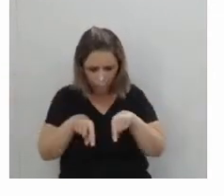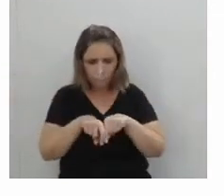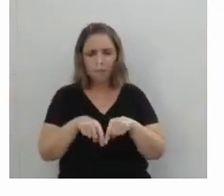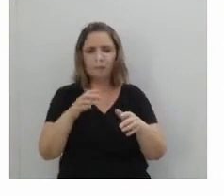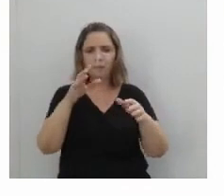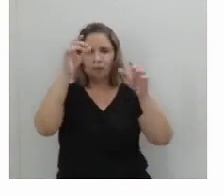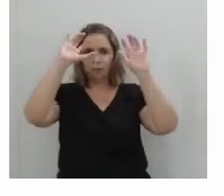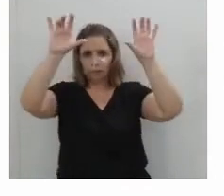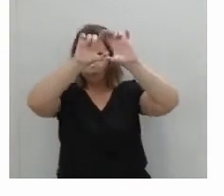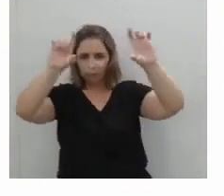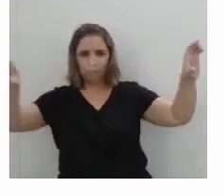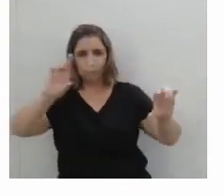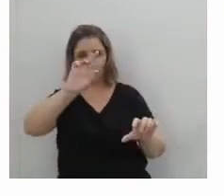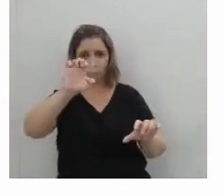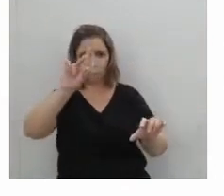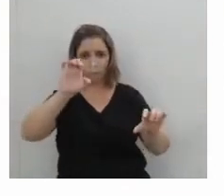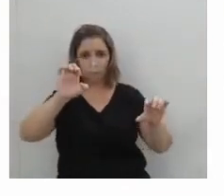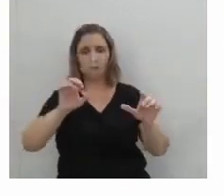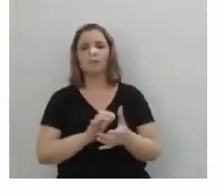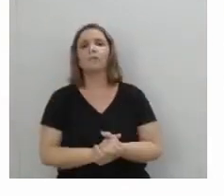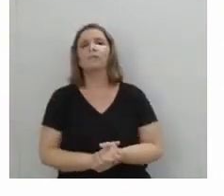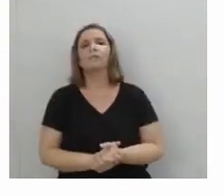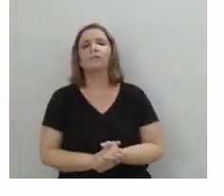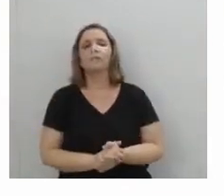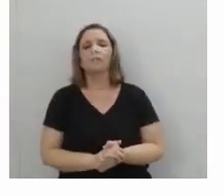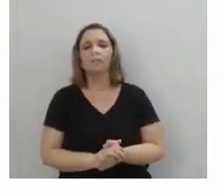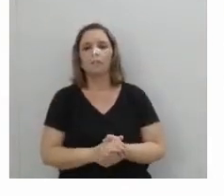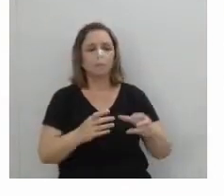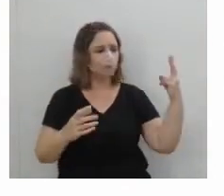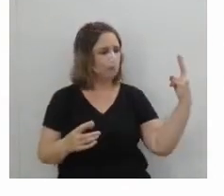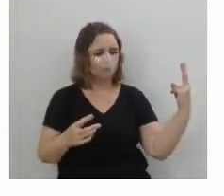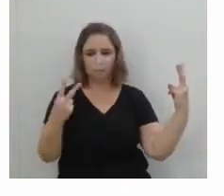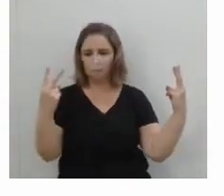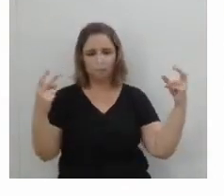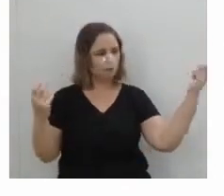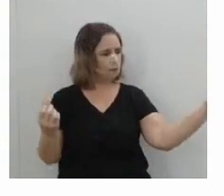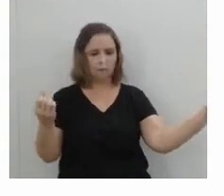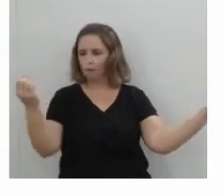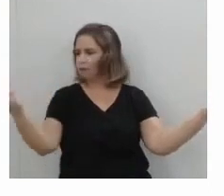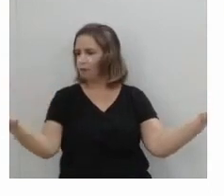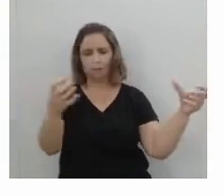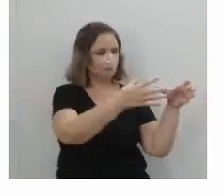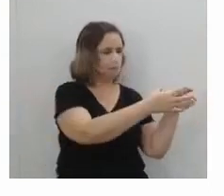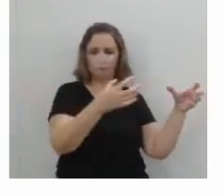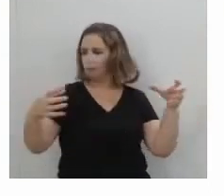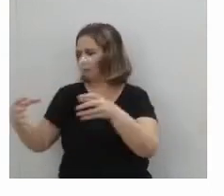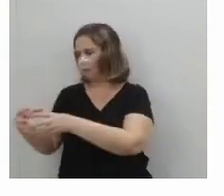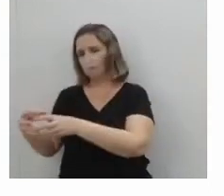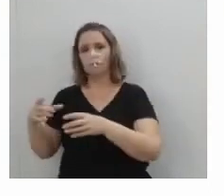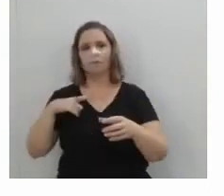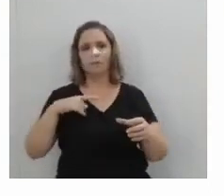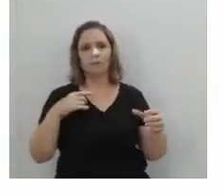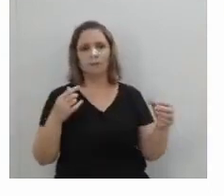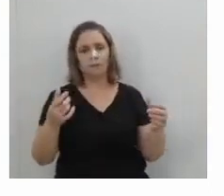dividido por uma rede. É um esporte coletivo de rede, formado por 2 equipes de 6 jogadores cada time. Além disso, tem os